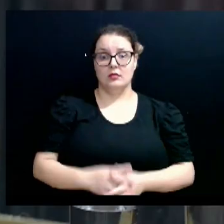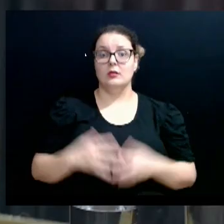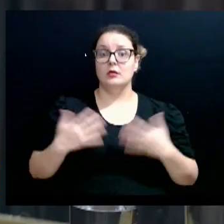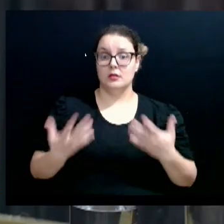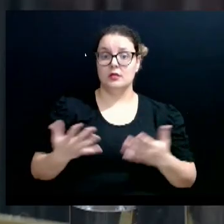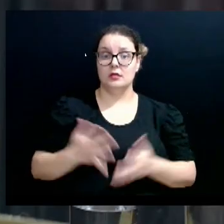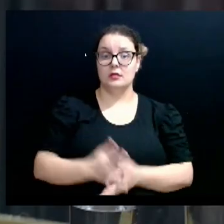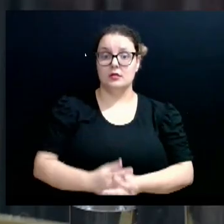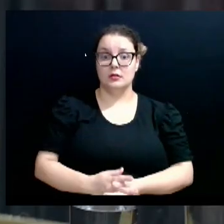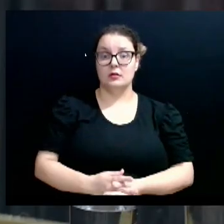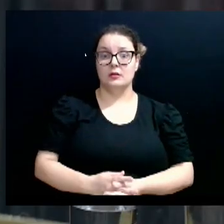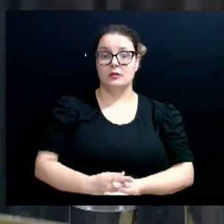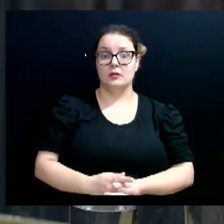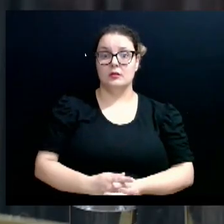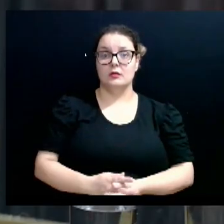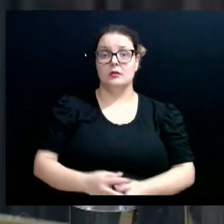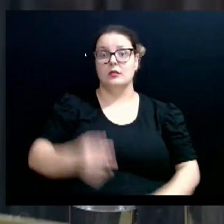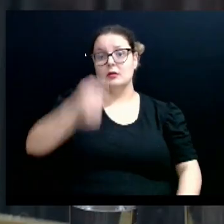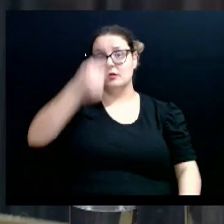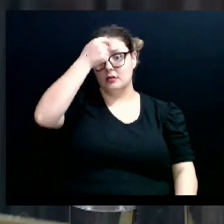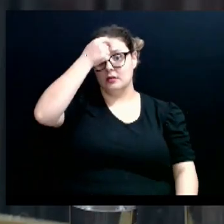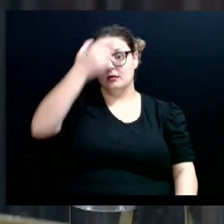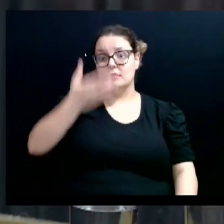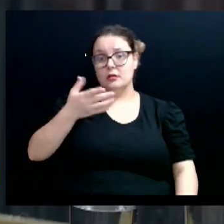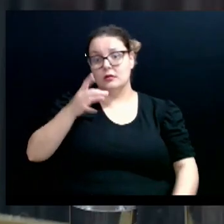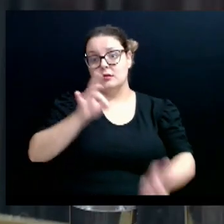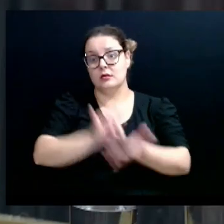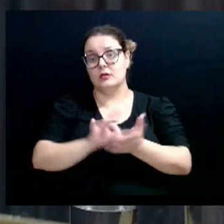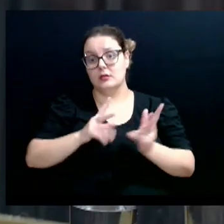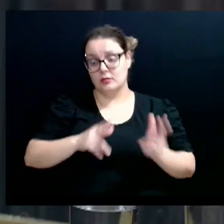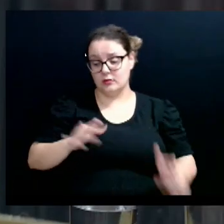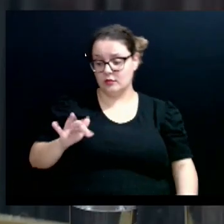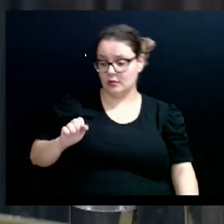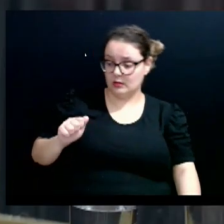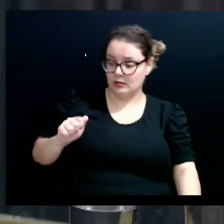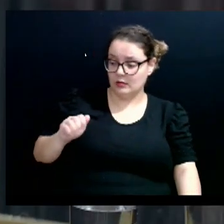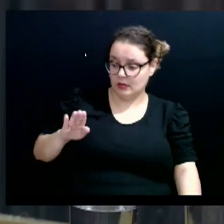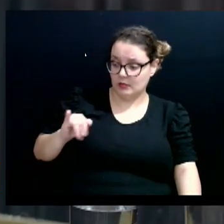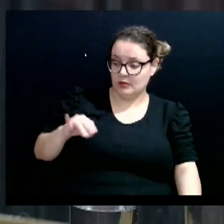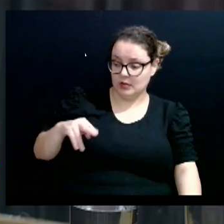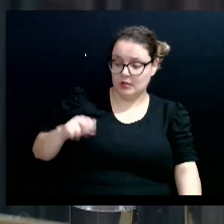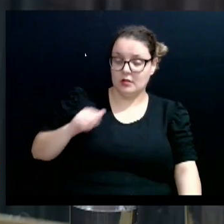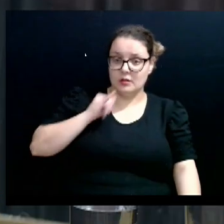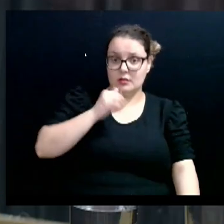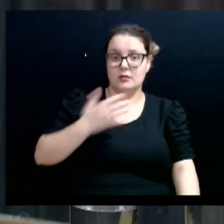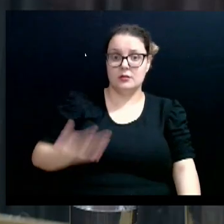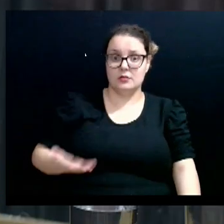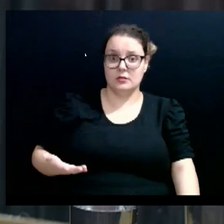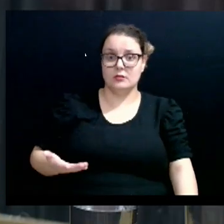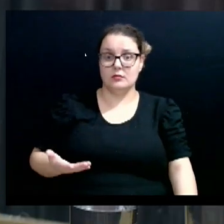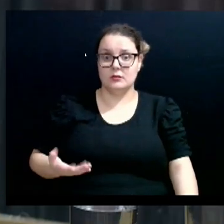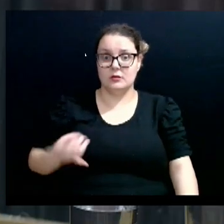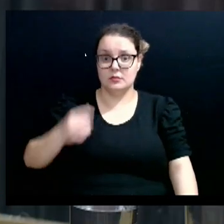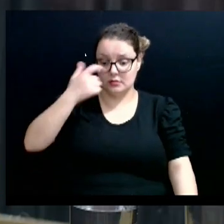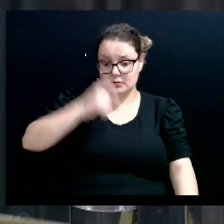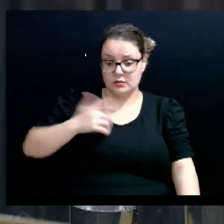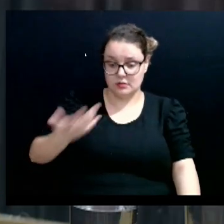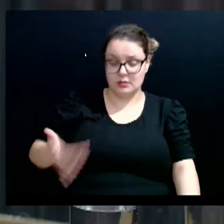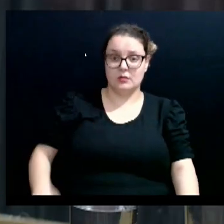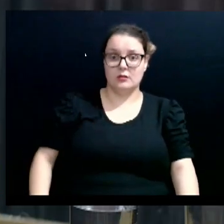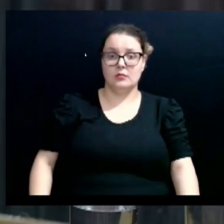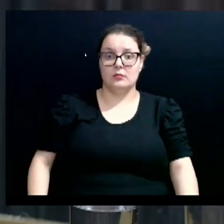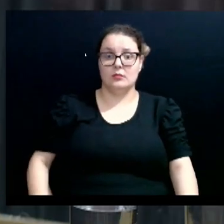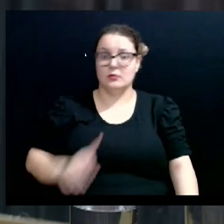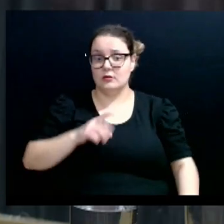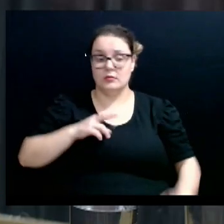essa consciência mesmo, como a Fabiana bem disse, de que se eu não descanso, eu não